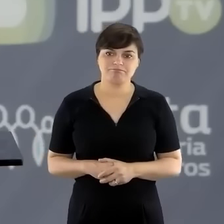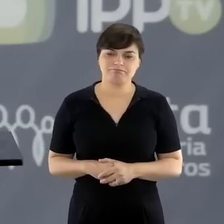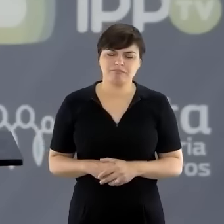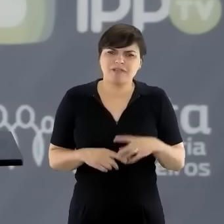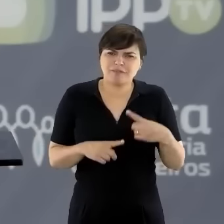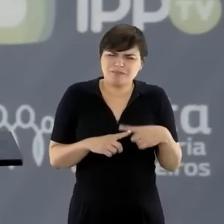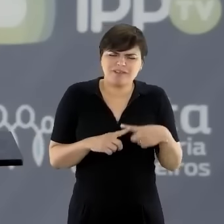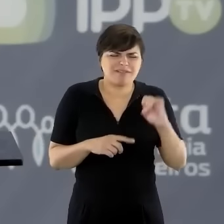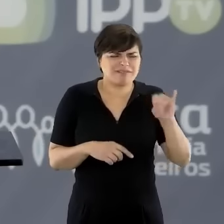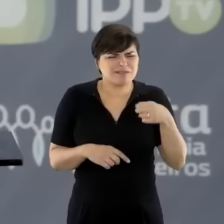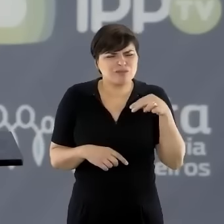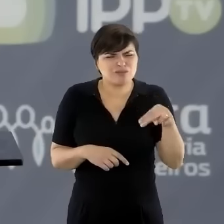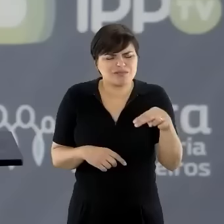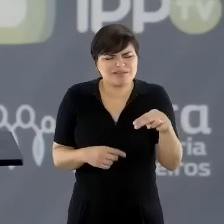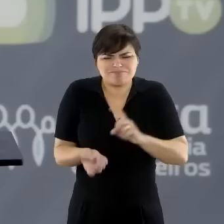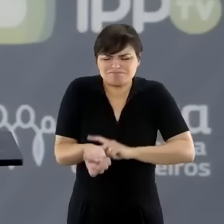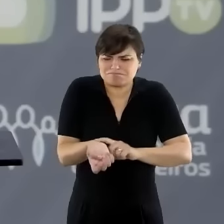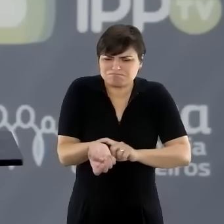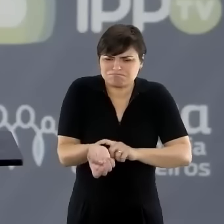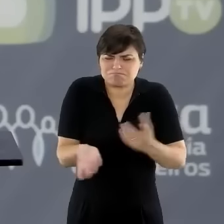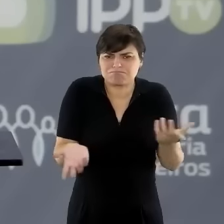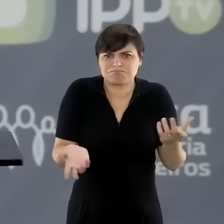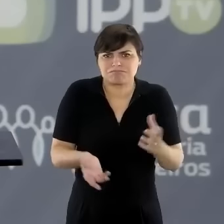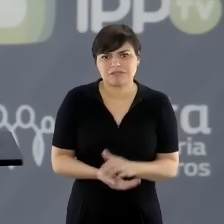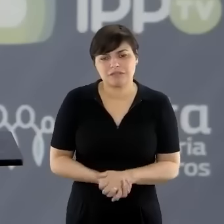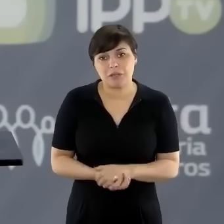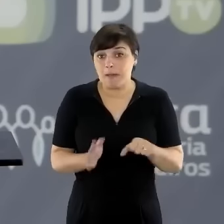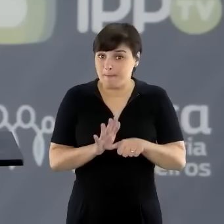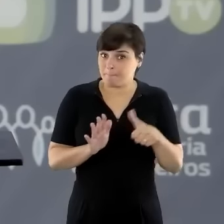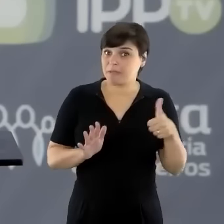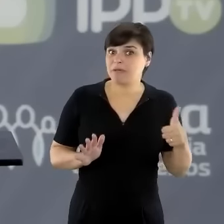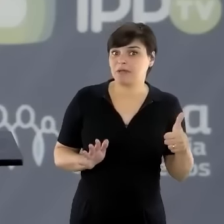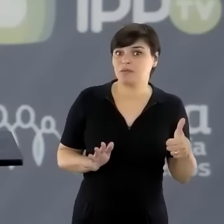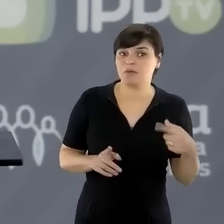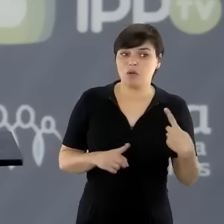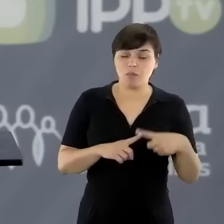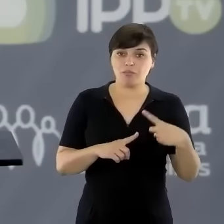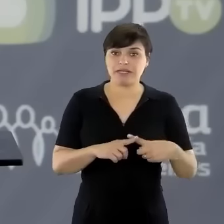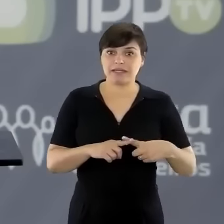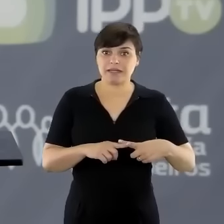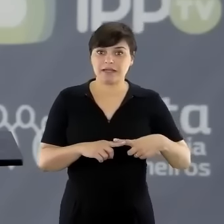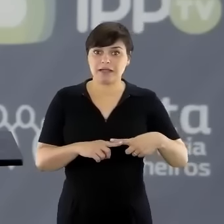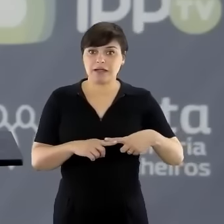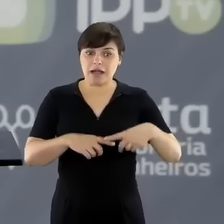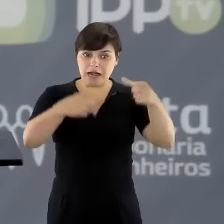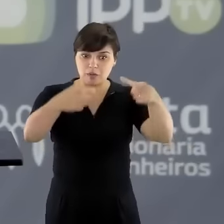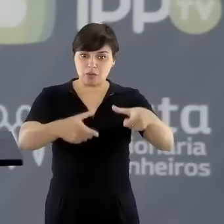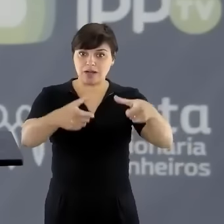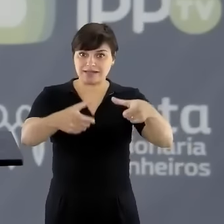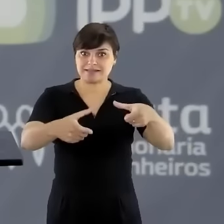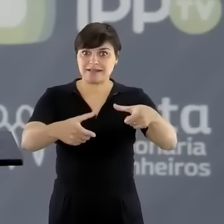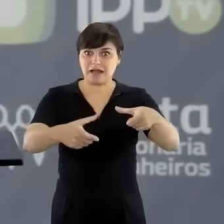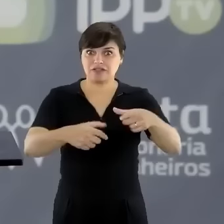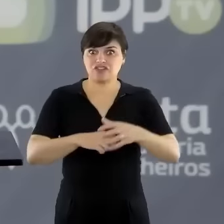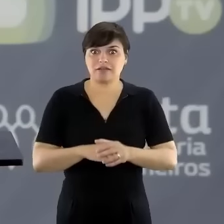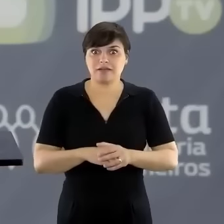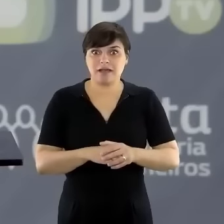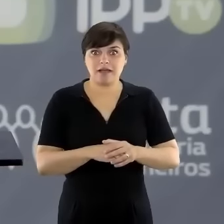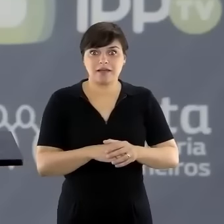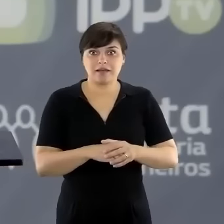irado o que deixou Jonas irado primeiro foi a conversão dos ninivitas Por que razão primeiro por xenofobia